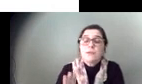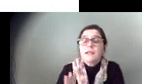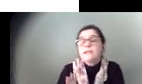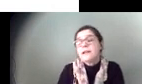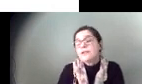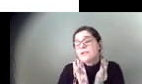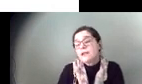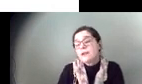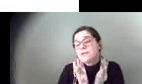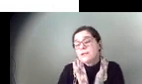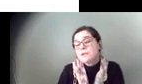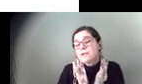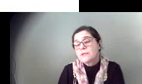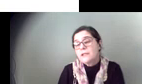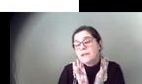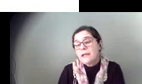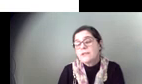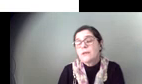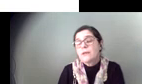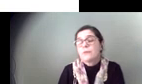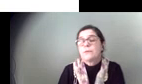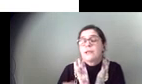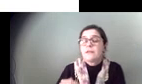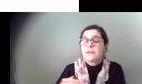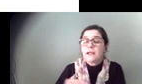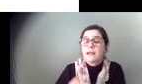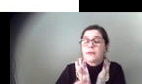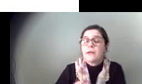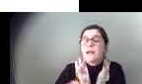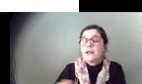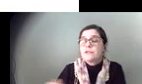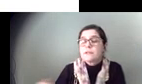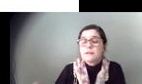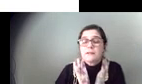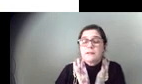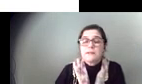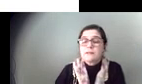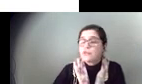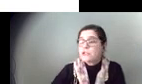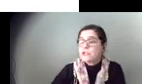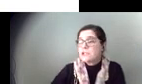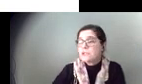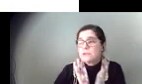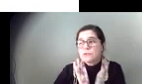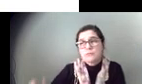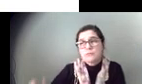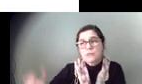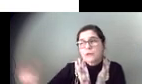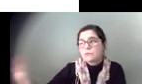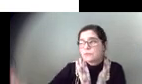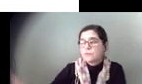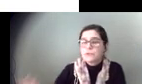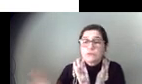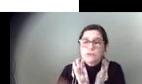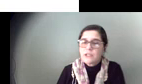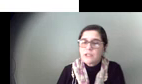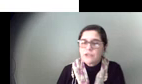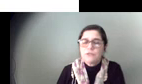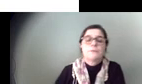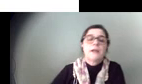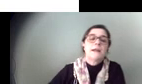cada modalidade tem lá os seus critérios, né? Tem que ficar claro a distância, o diâmetro, a altura,